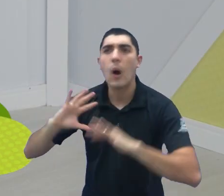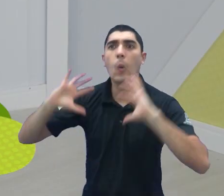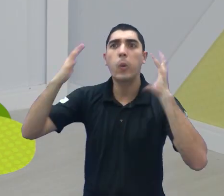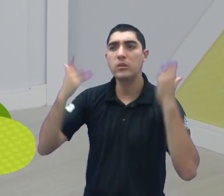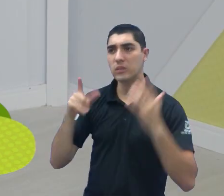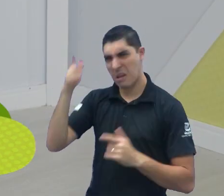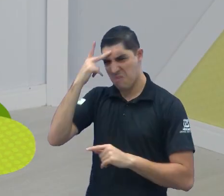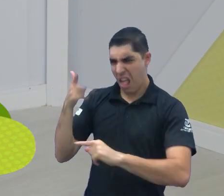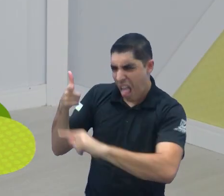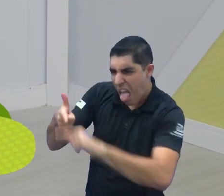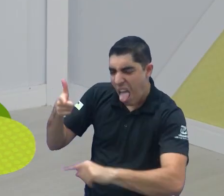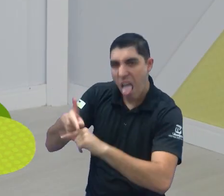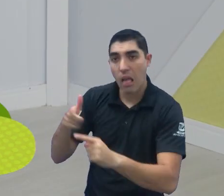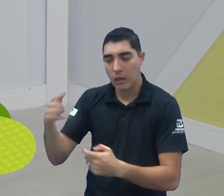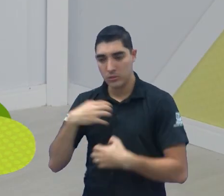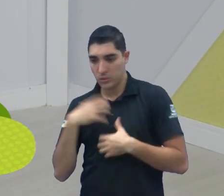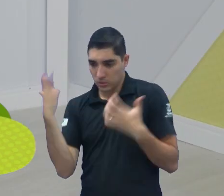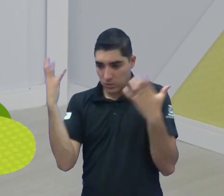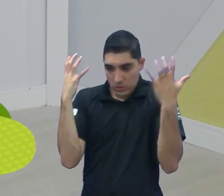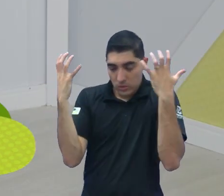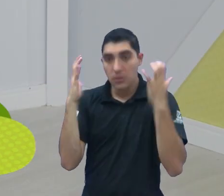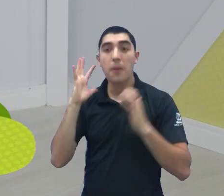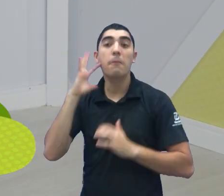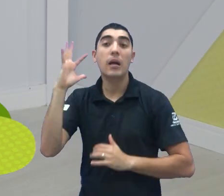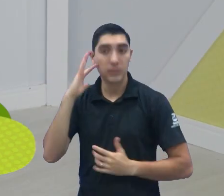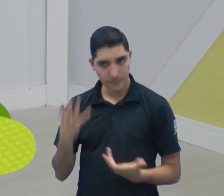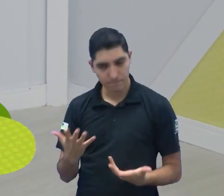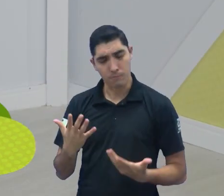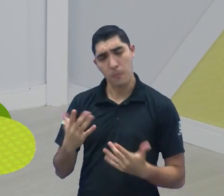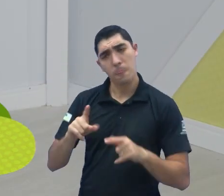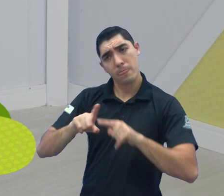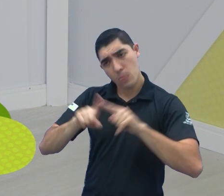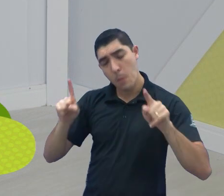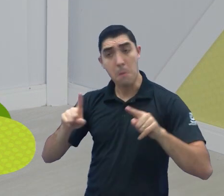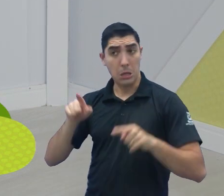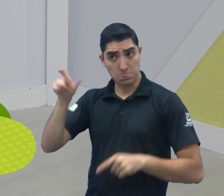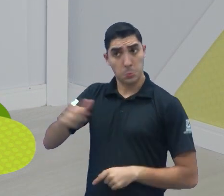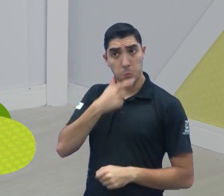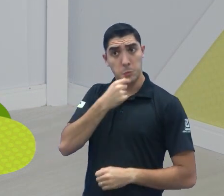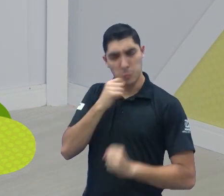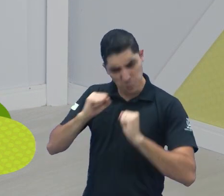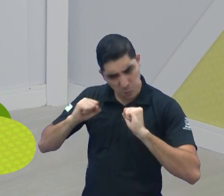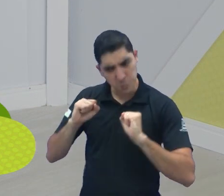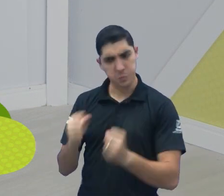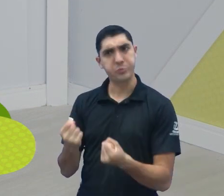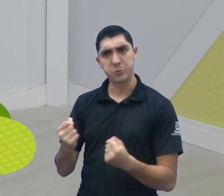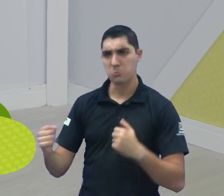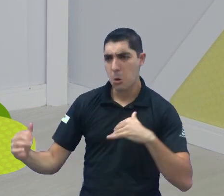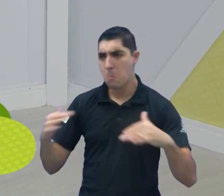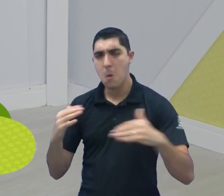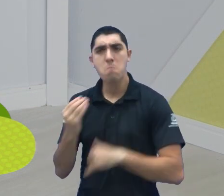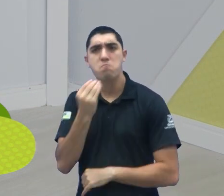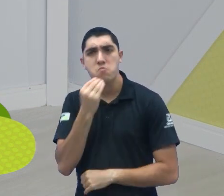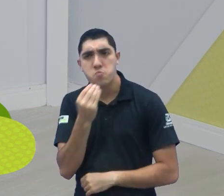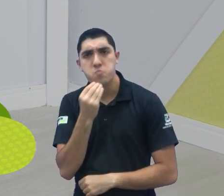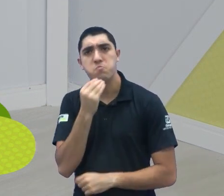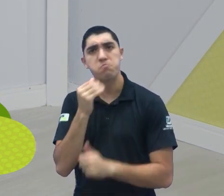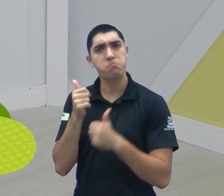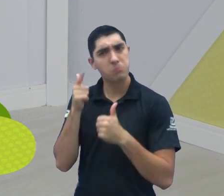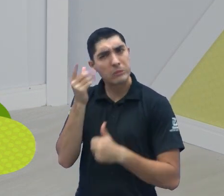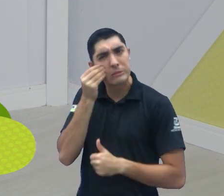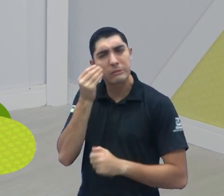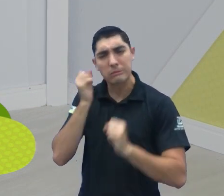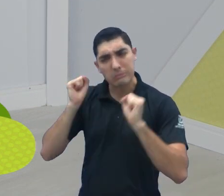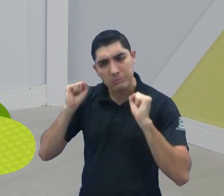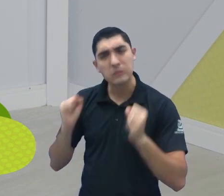ele realmente foi bem. Não mudou a história do jogo, mas pelo menos mostrou vontade, teve essa oportunidade para fazer o gol e